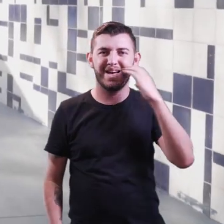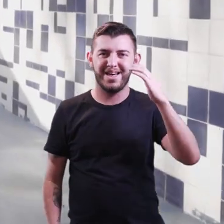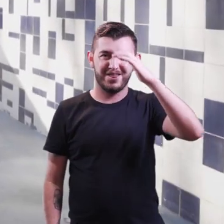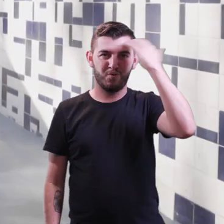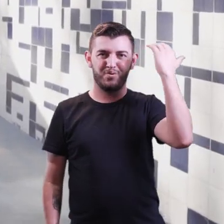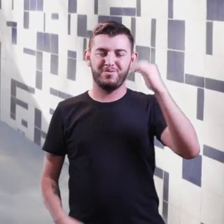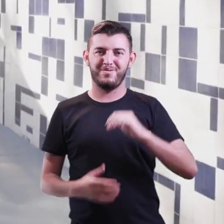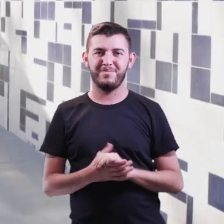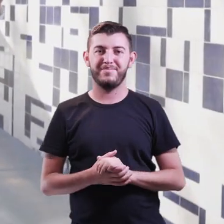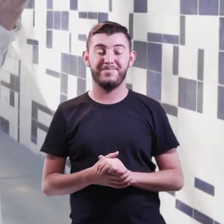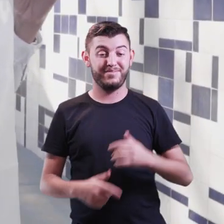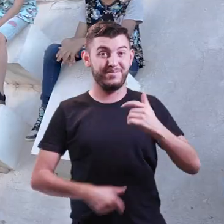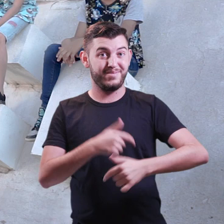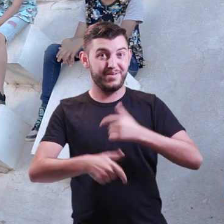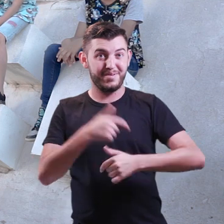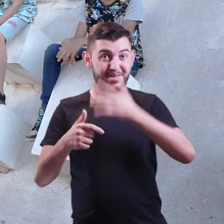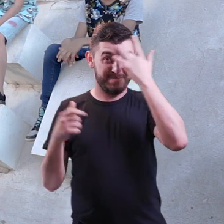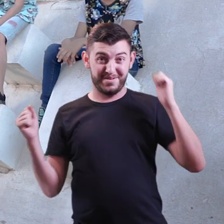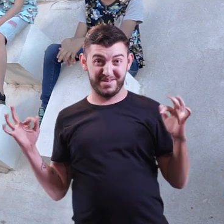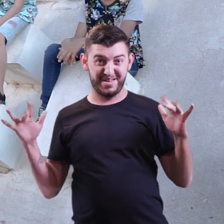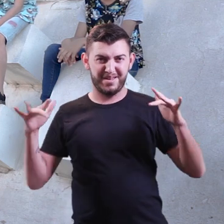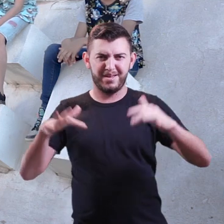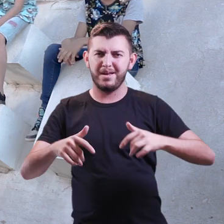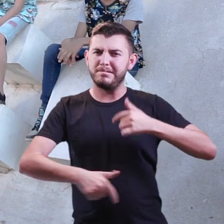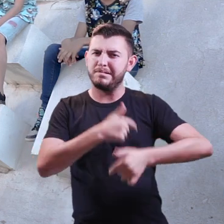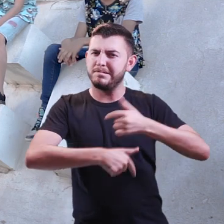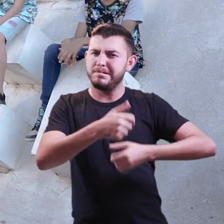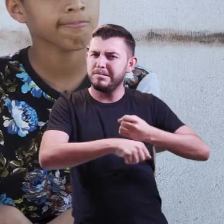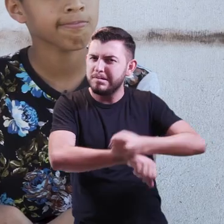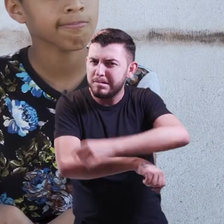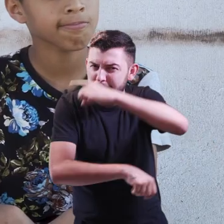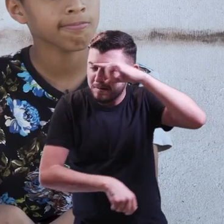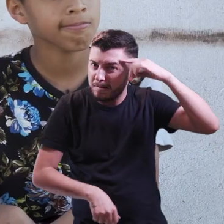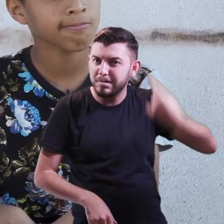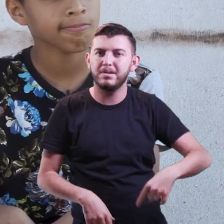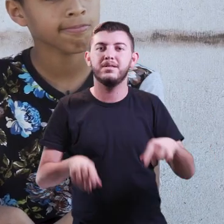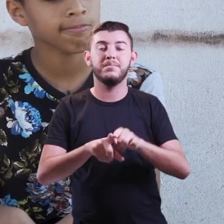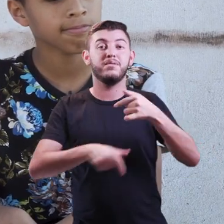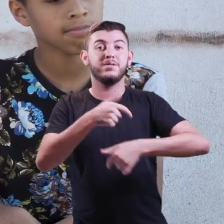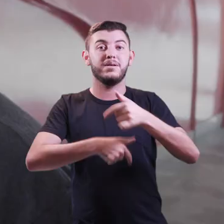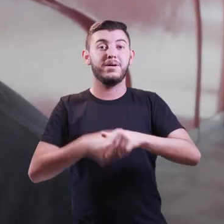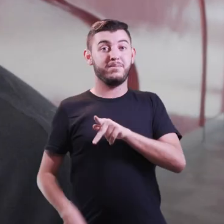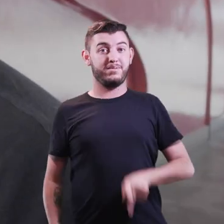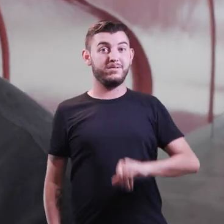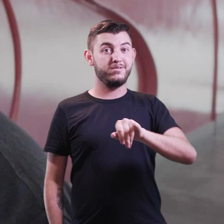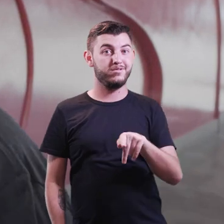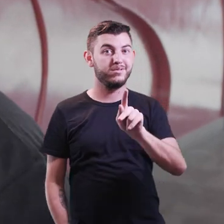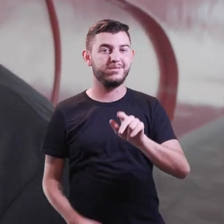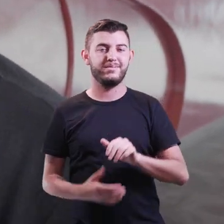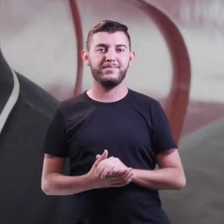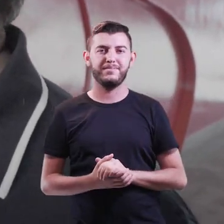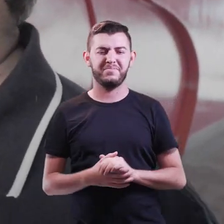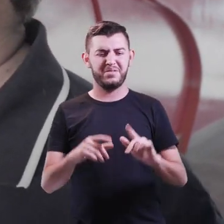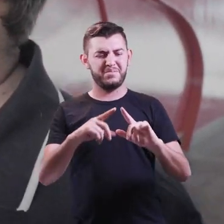Eu trabalho duro dos candangos, dos operários, trabalho duro também de JK. Eu acho que Brasília